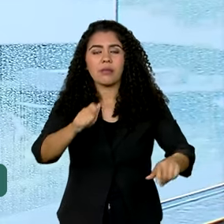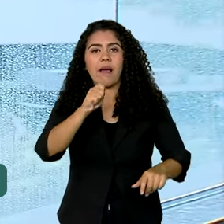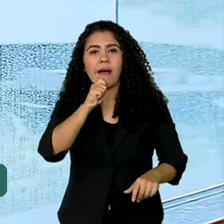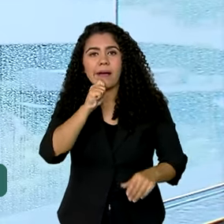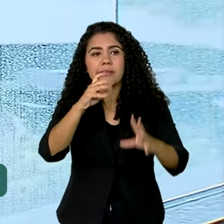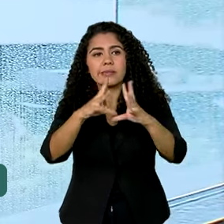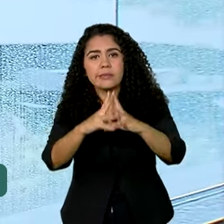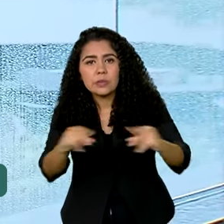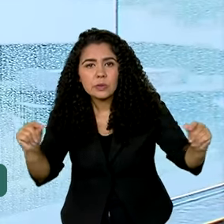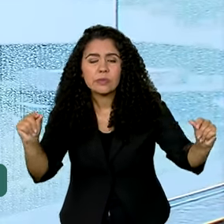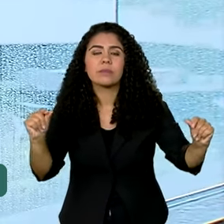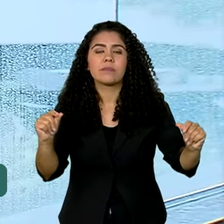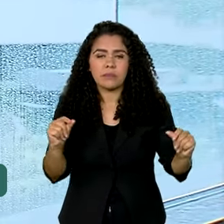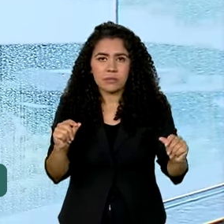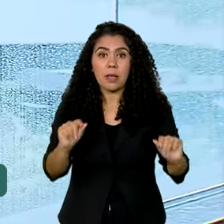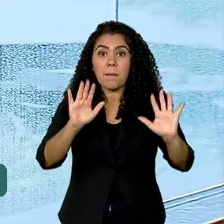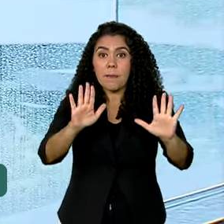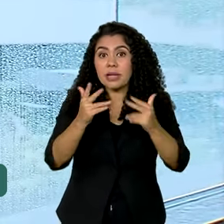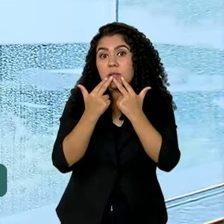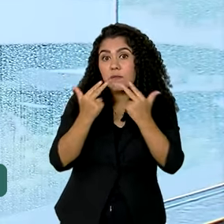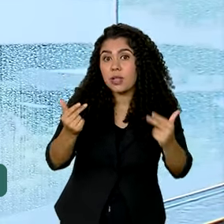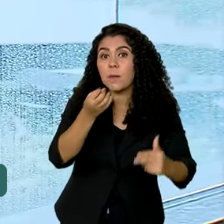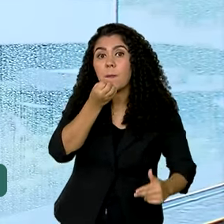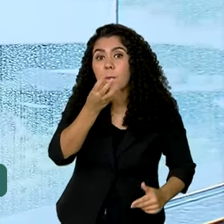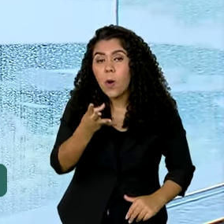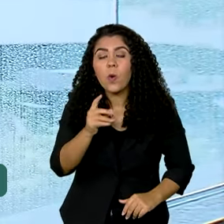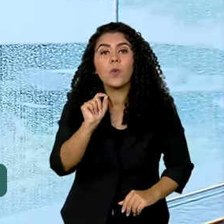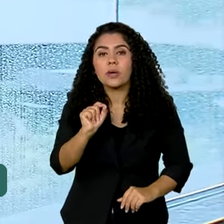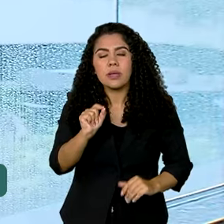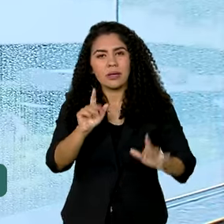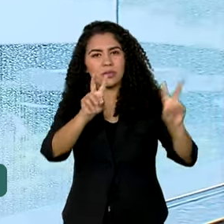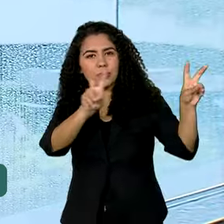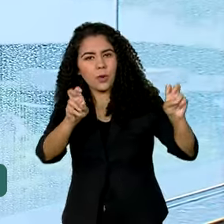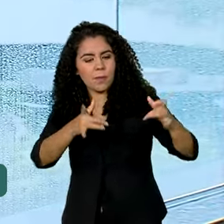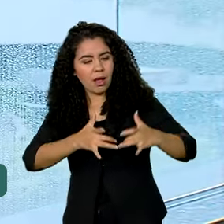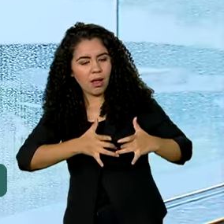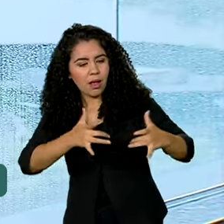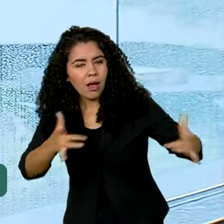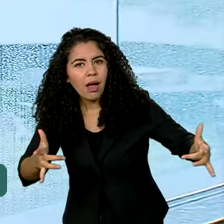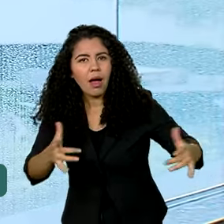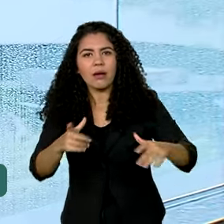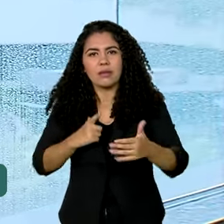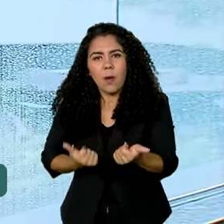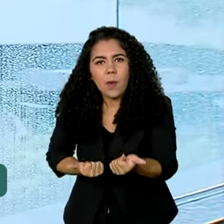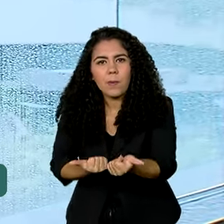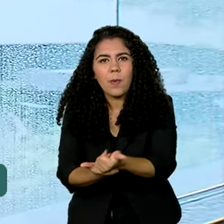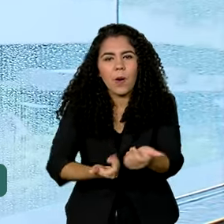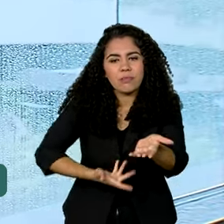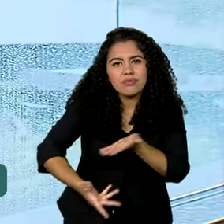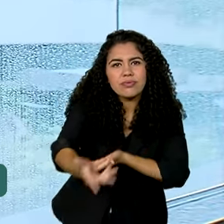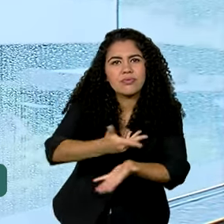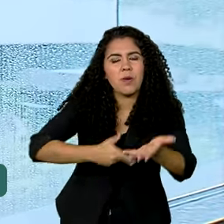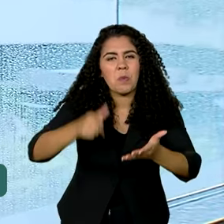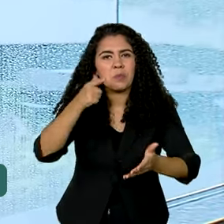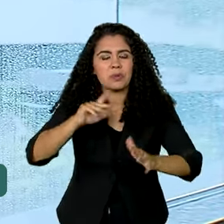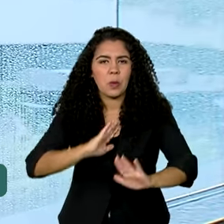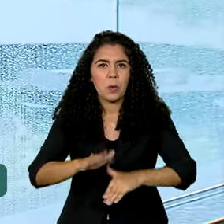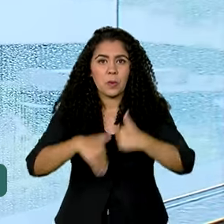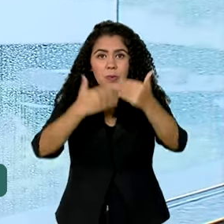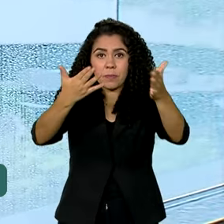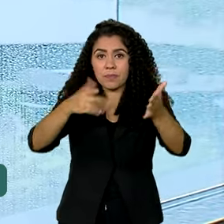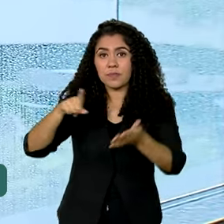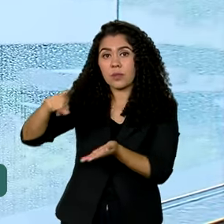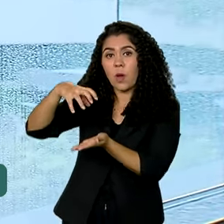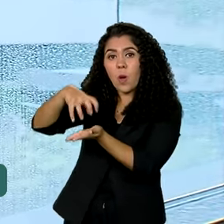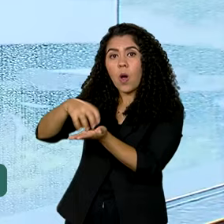estão desaparecidas. A boa notícia é que a solidariedade, a ajuda humanitária, só aumenta. Só os Correios